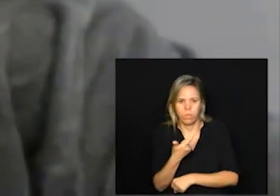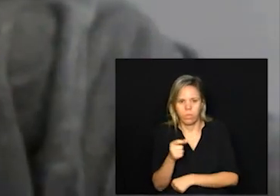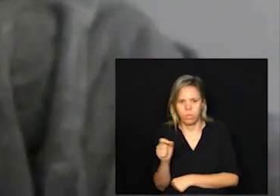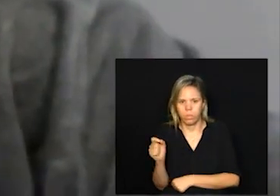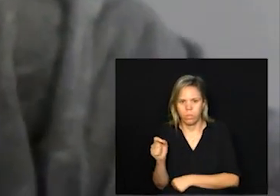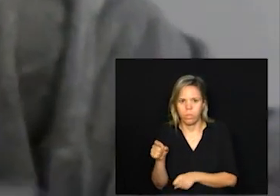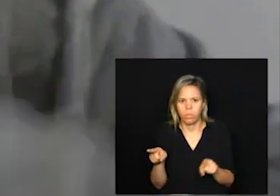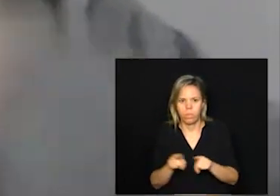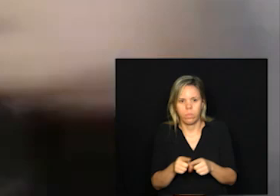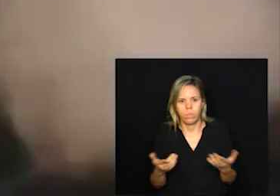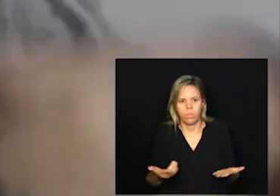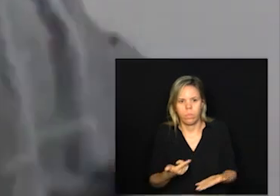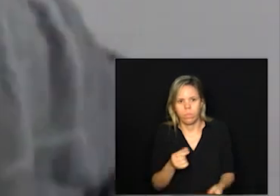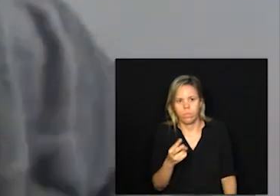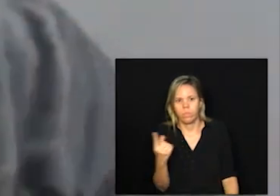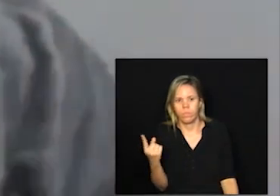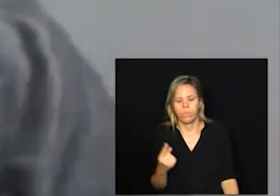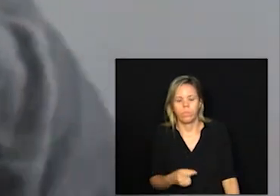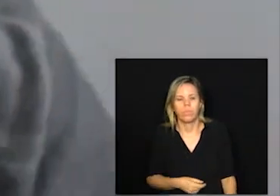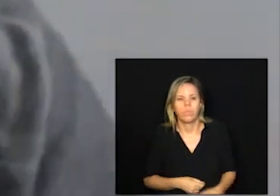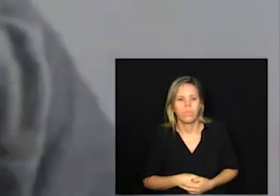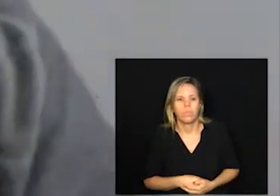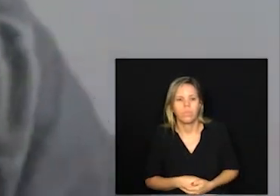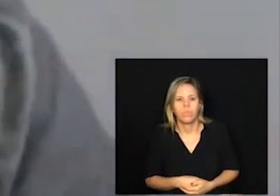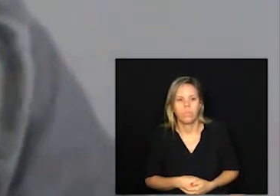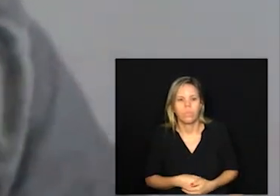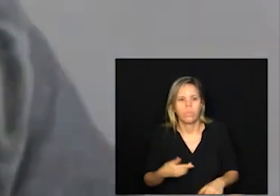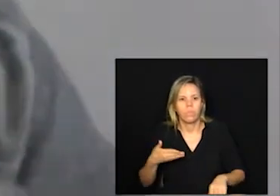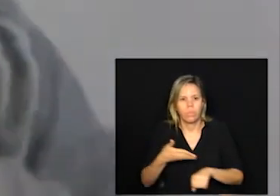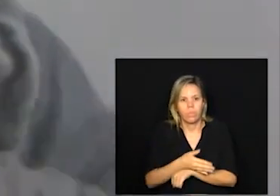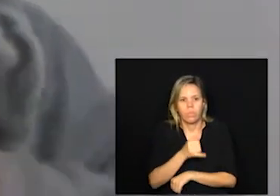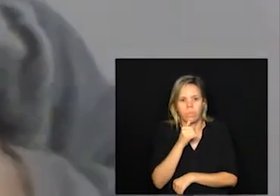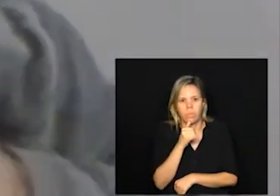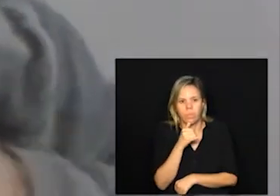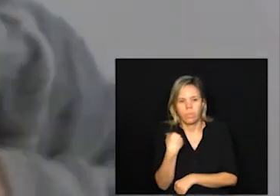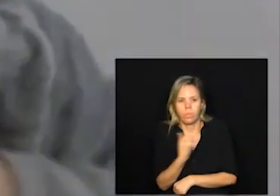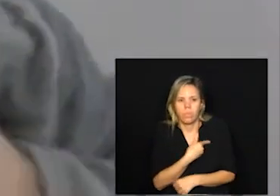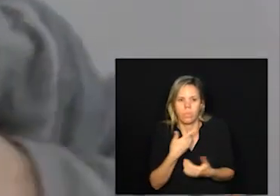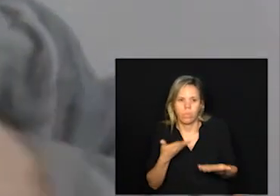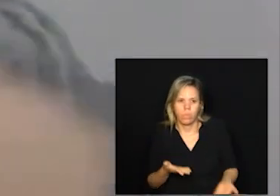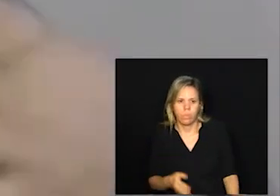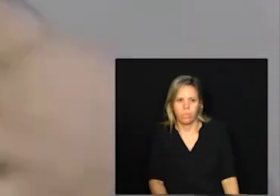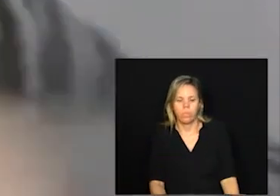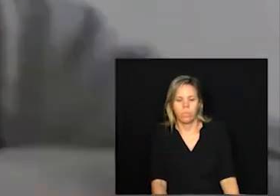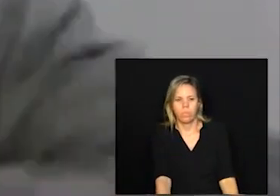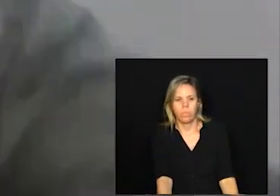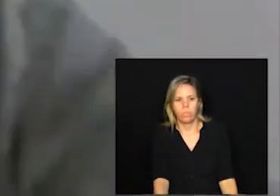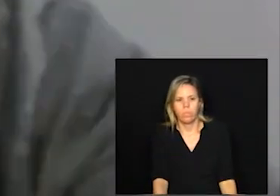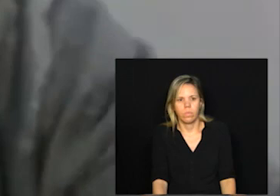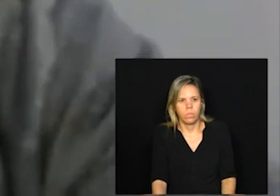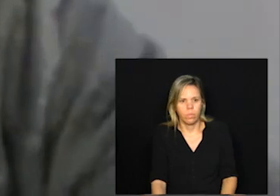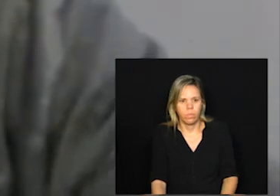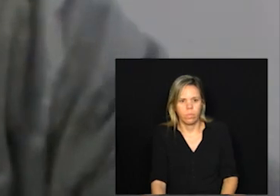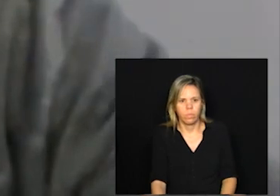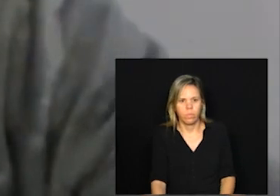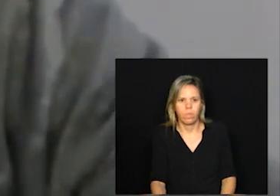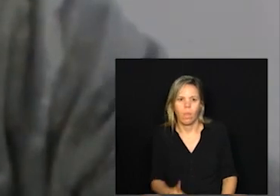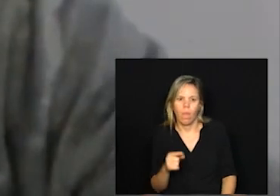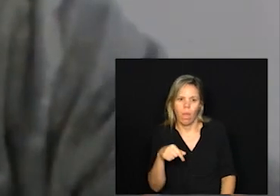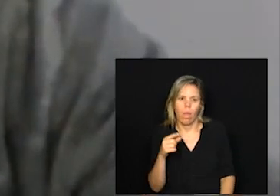2020 e também agora de 2021. Então, a questão da frequência, para nós, ela é um